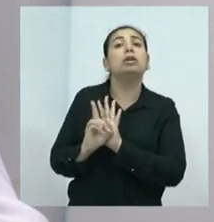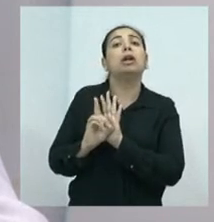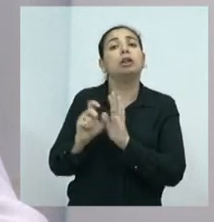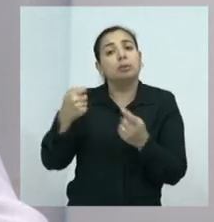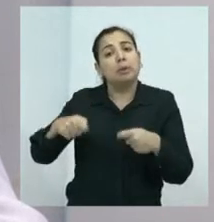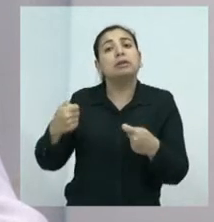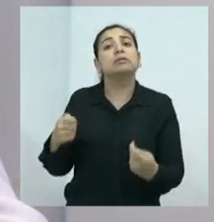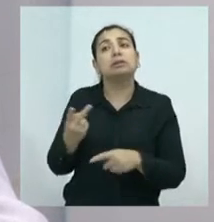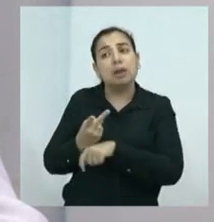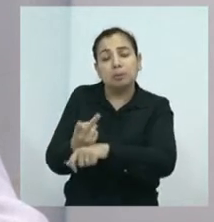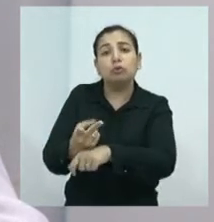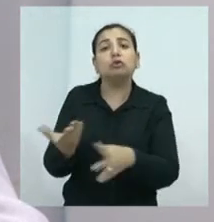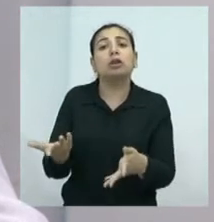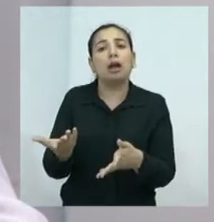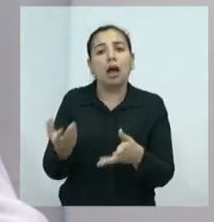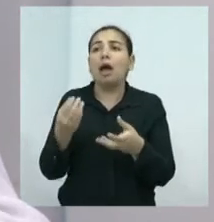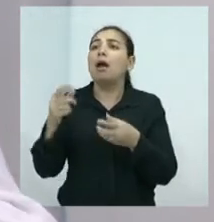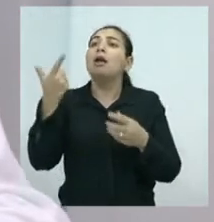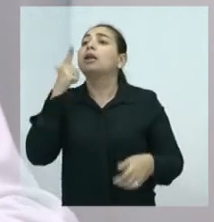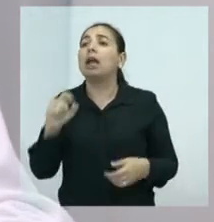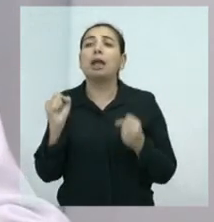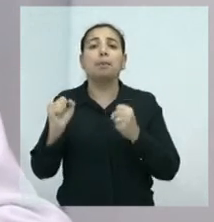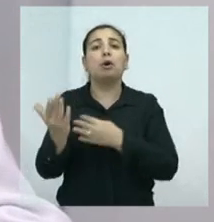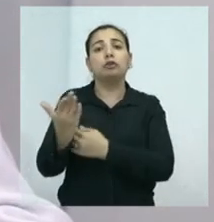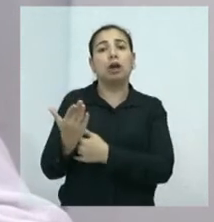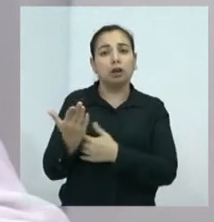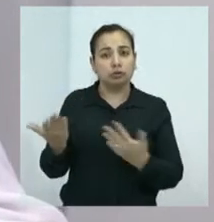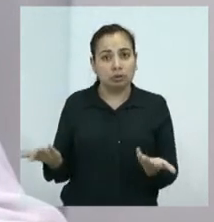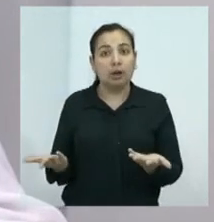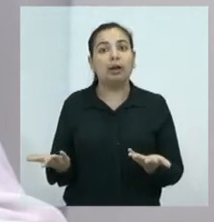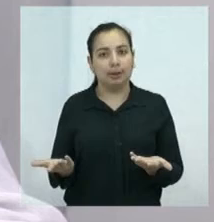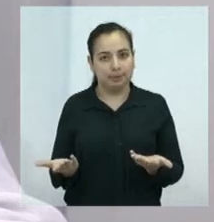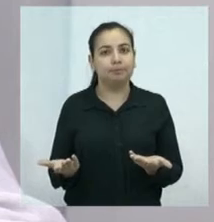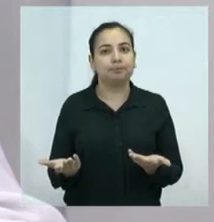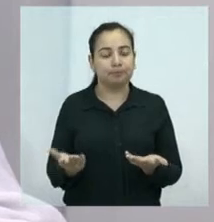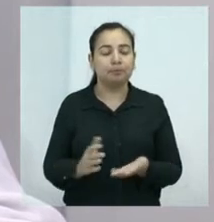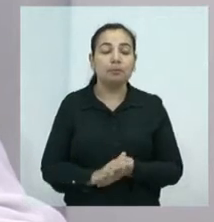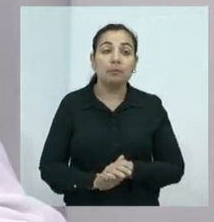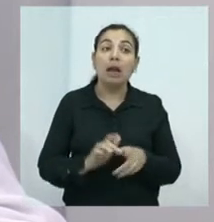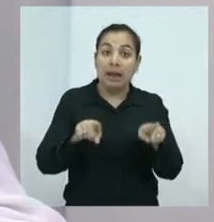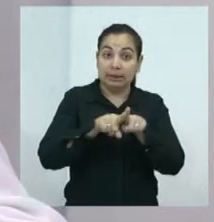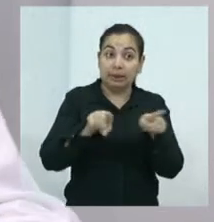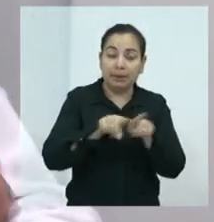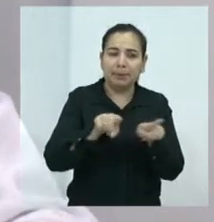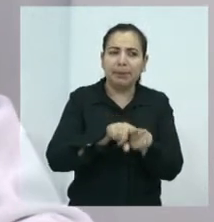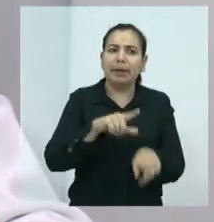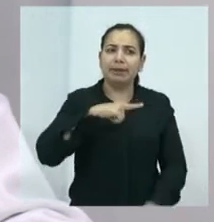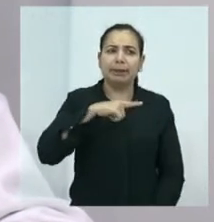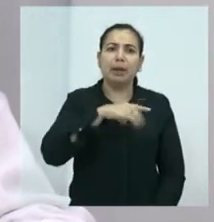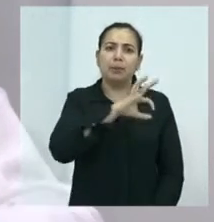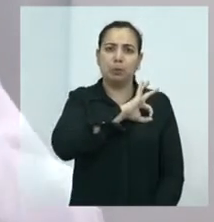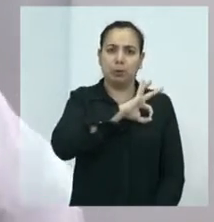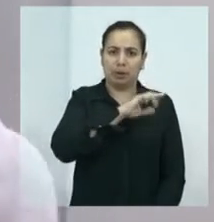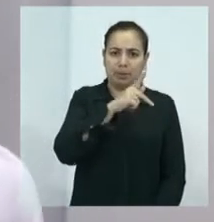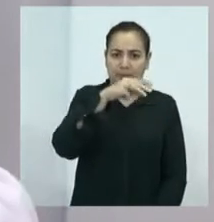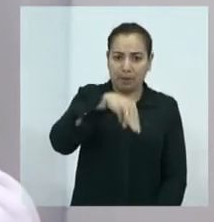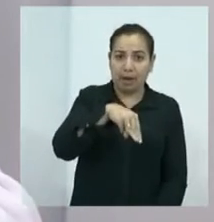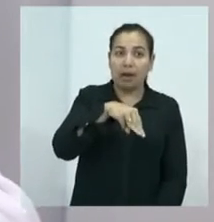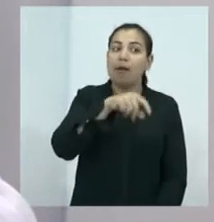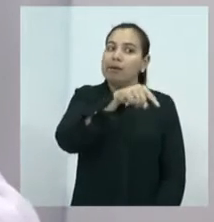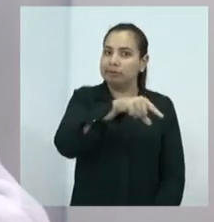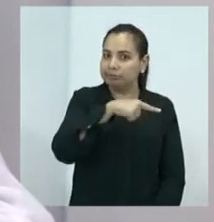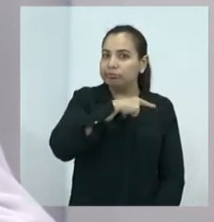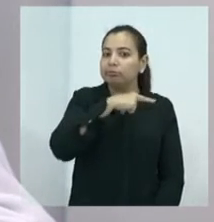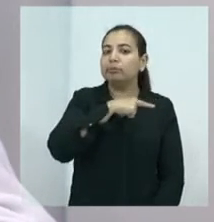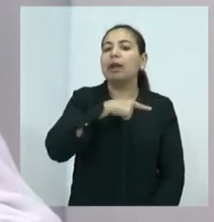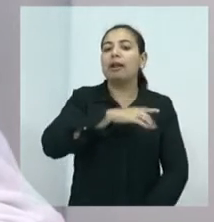semana a gente estava discutindo que a polícia militar é um dos órgãos, uma das entidades que é mais racista que